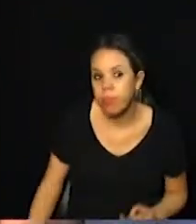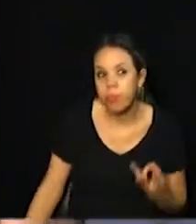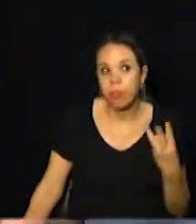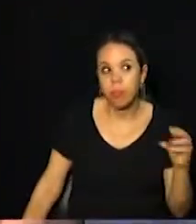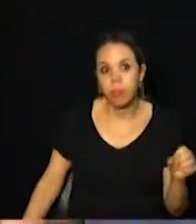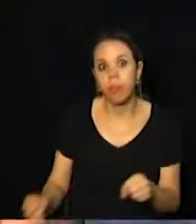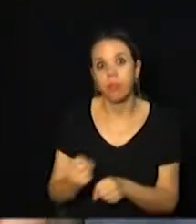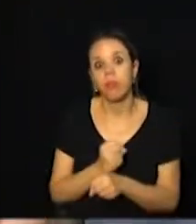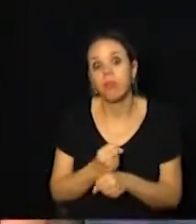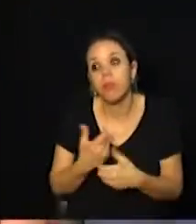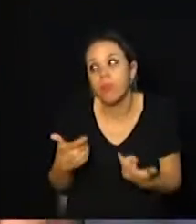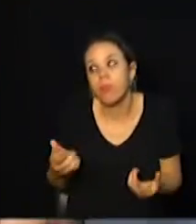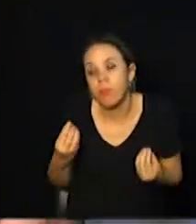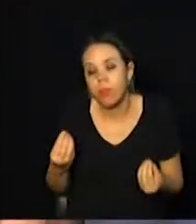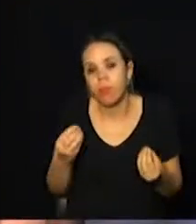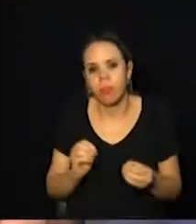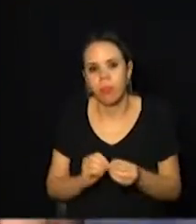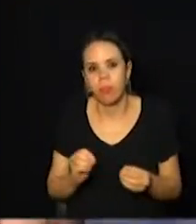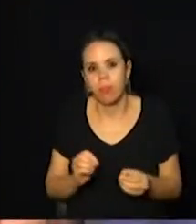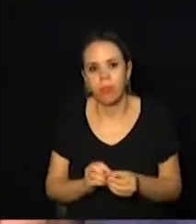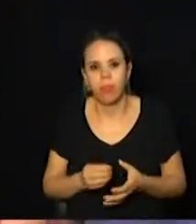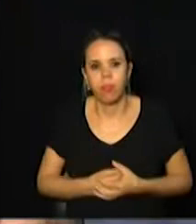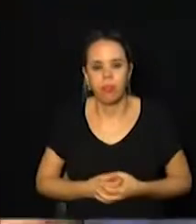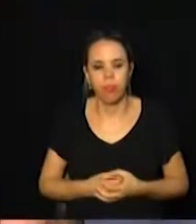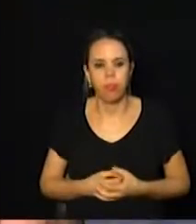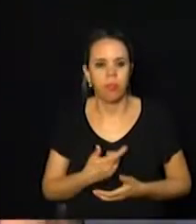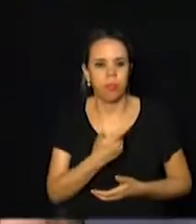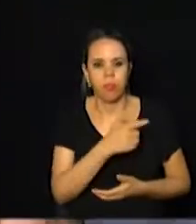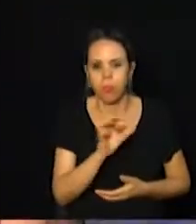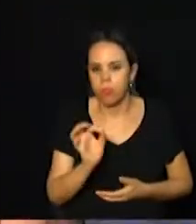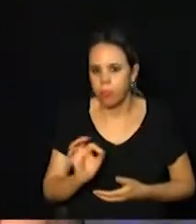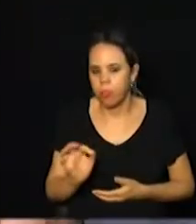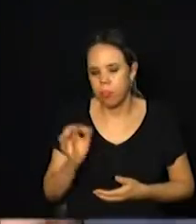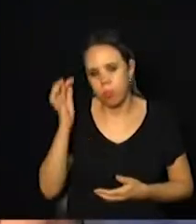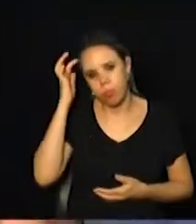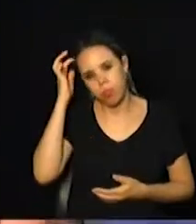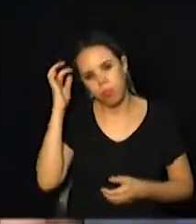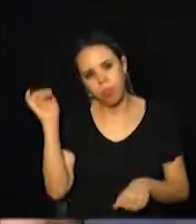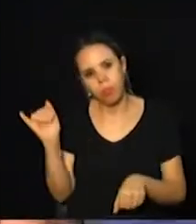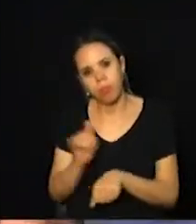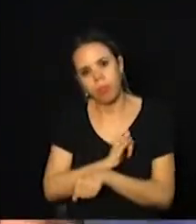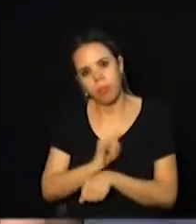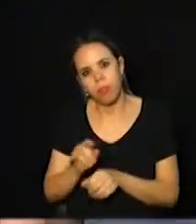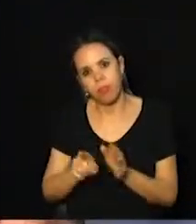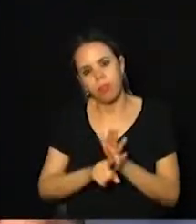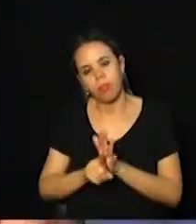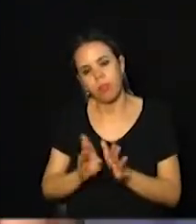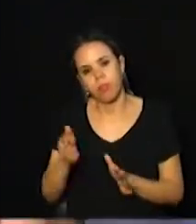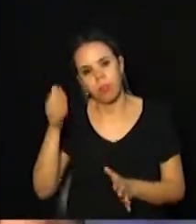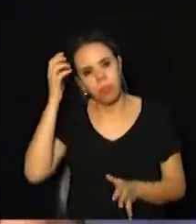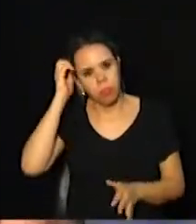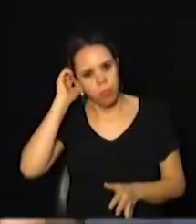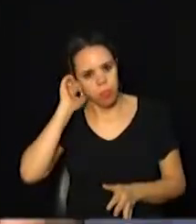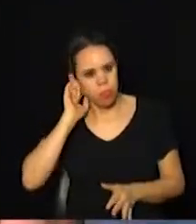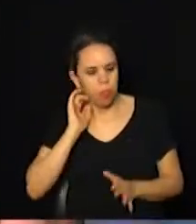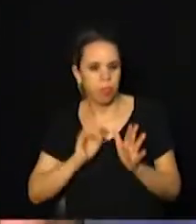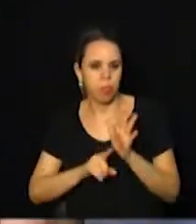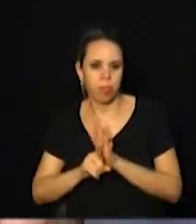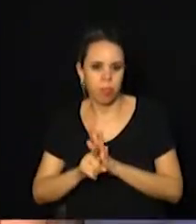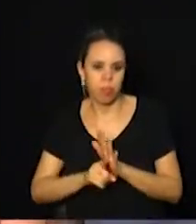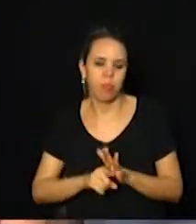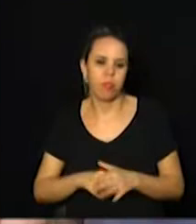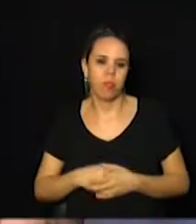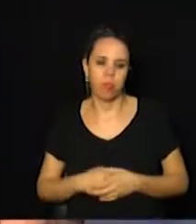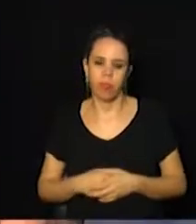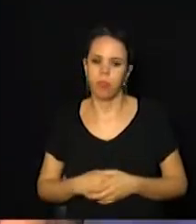30 no posto não tem como fazer não há uma outra alternativa a gente já pesquisou já levantamos todos